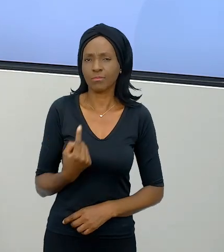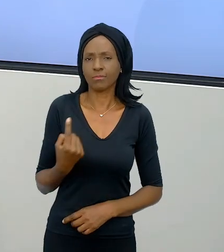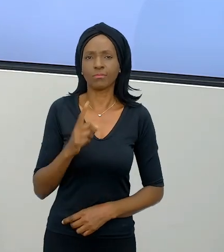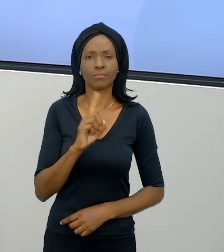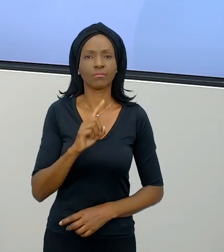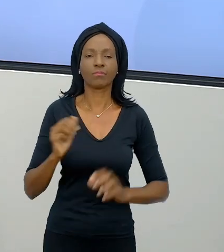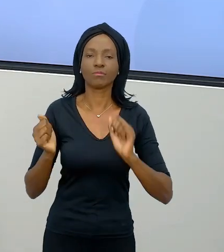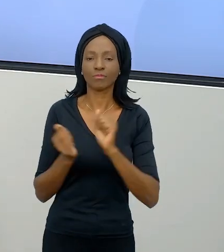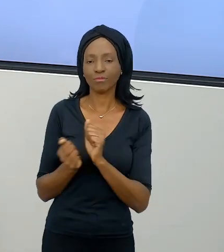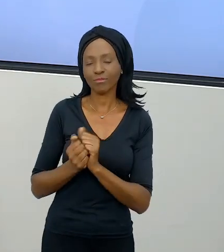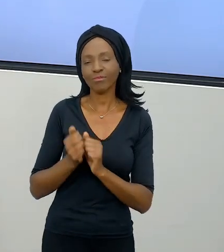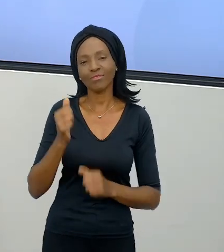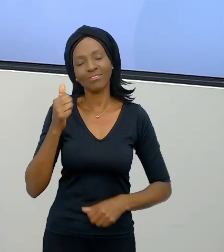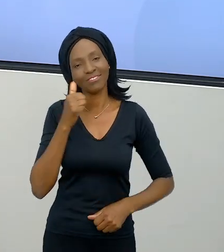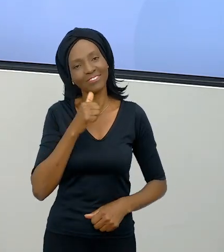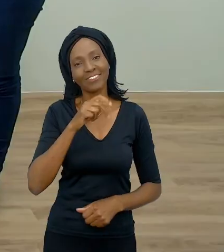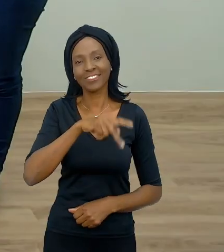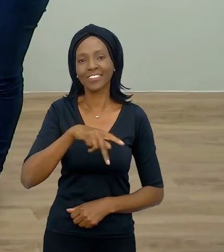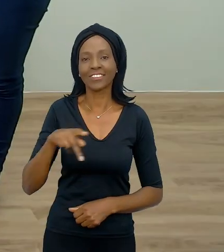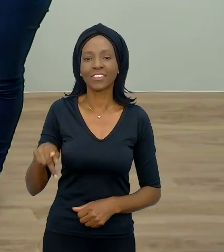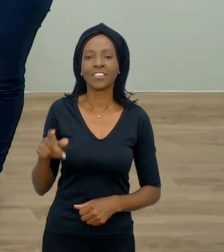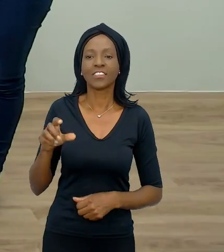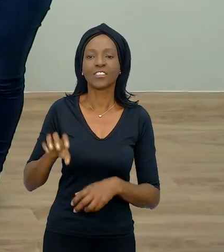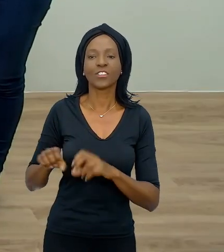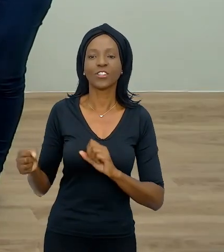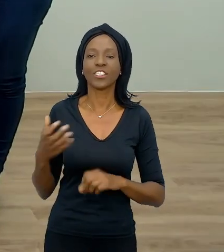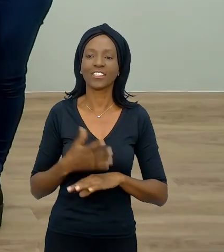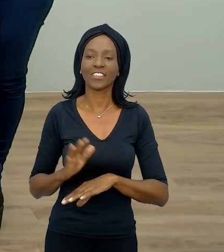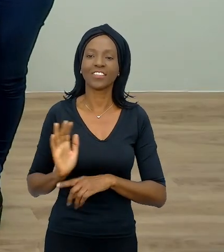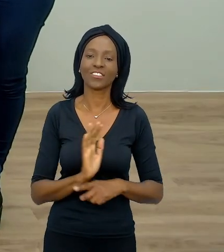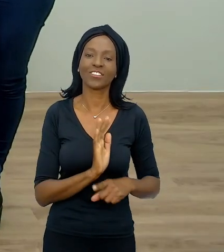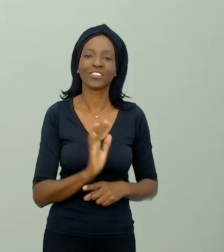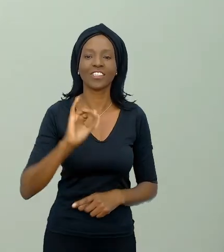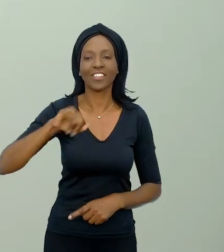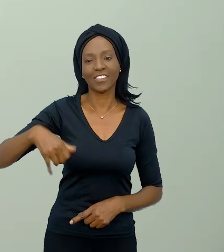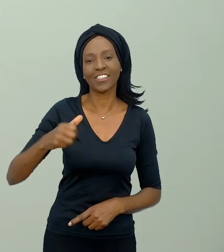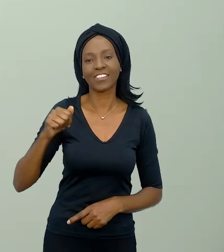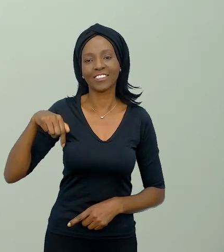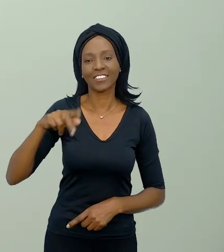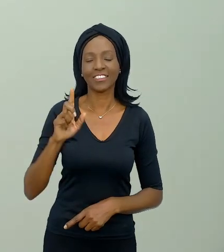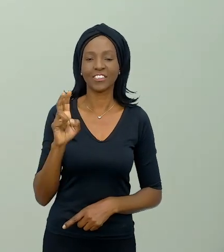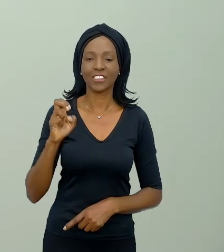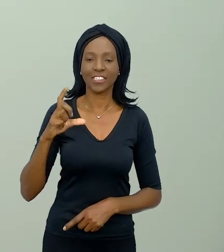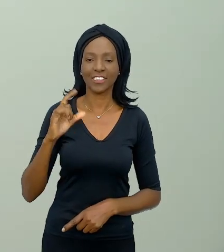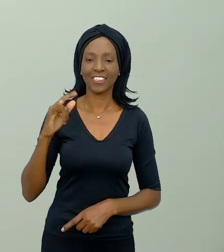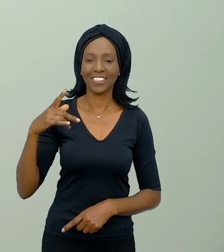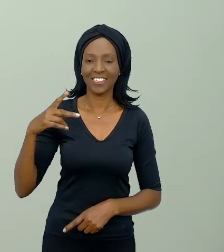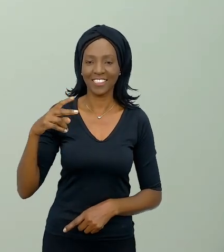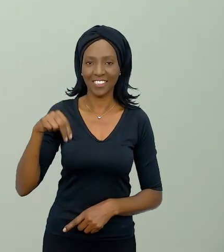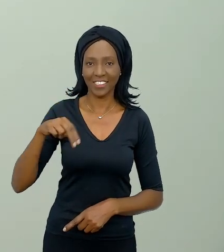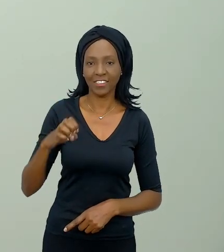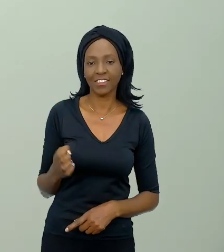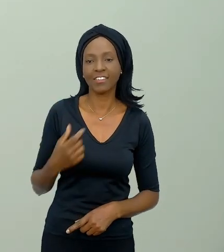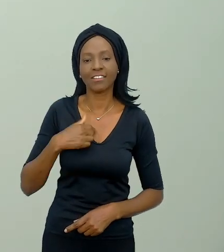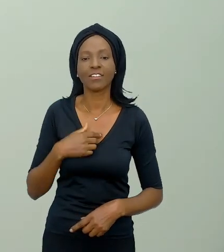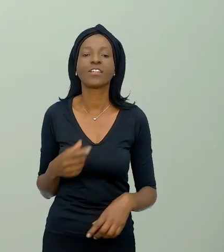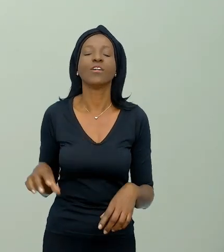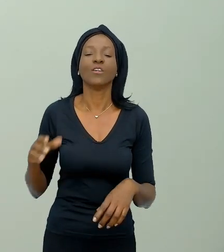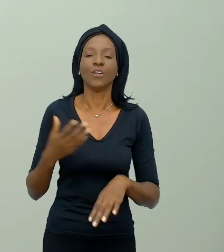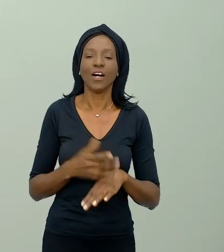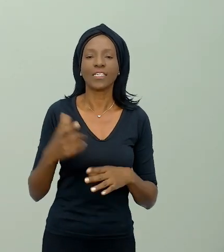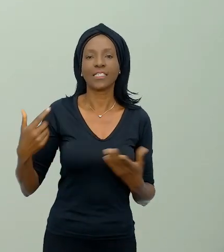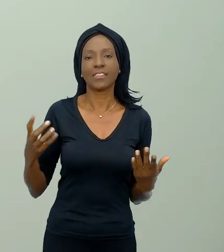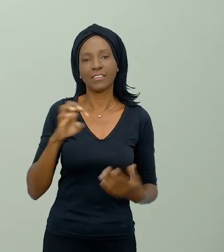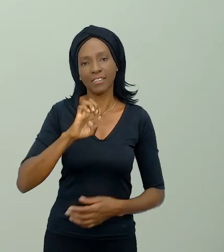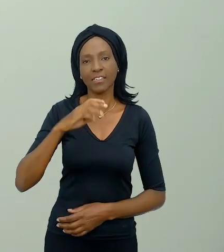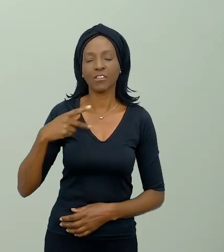hoje da formadora Jaqueline. Olá, Jaqueline. Olá, professora Ademir. Eu sou a professora Jaqueline, formadora EFAP, sou uma mulher branca, de